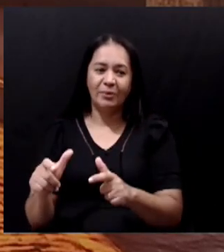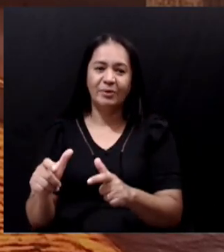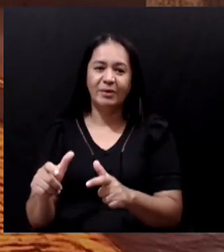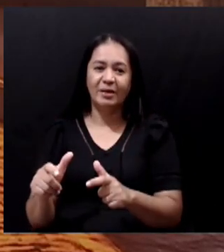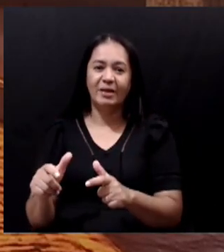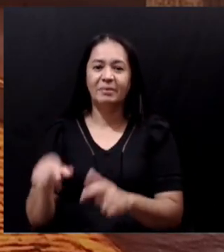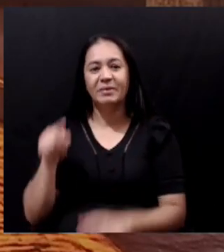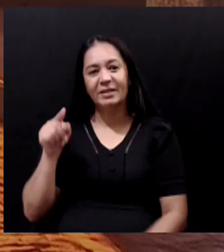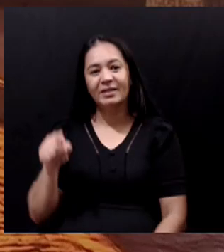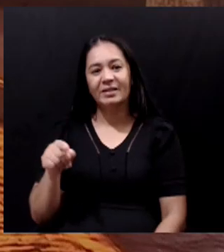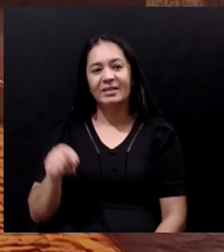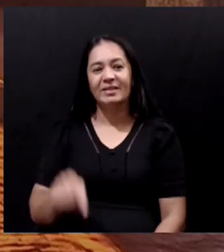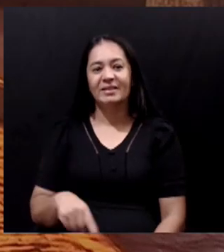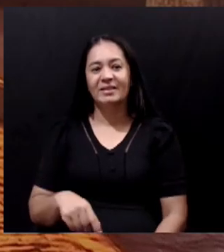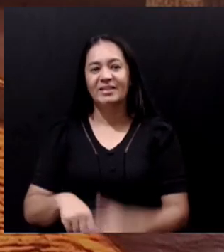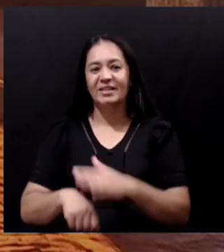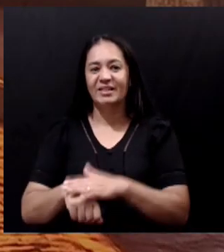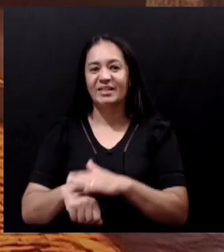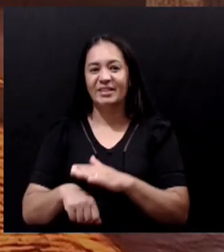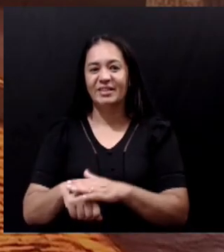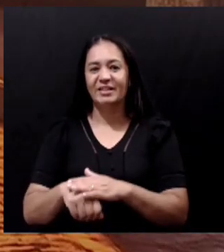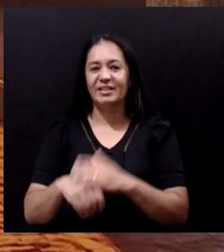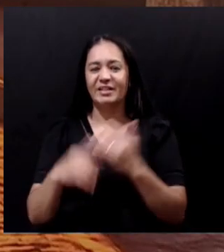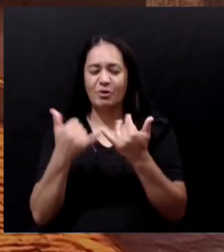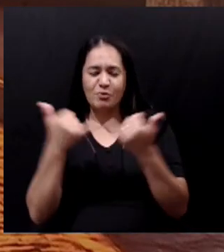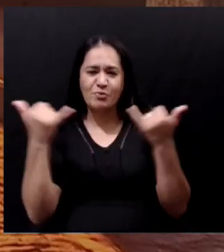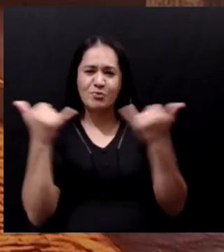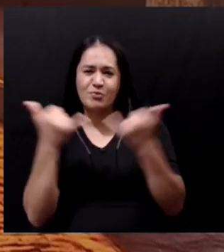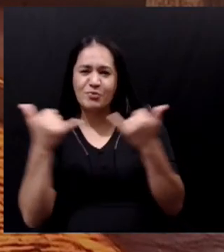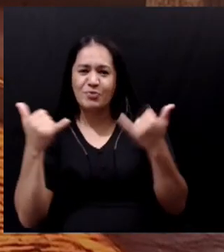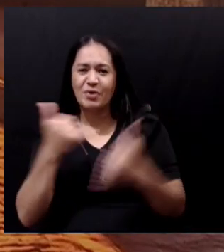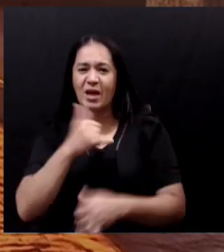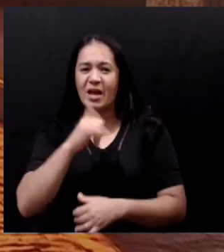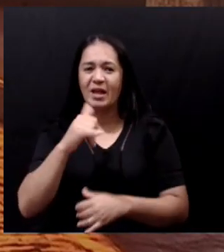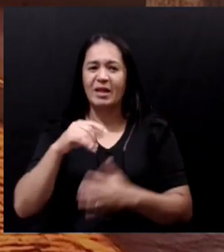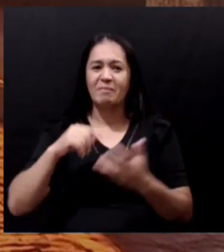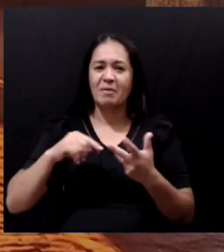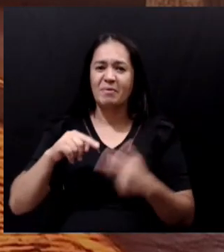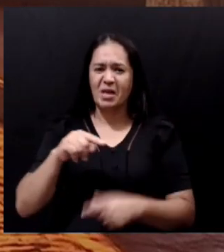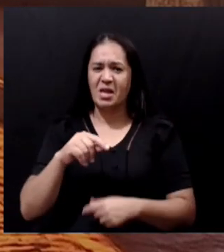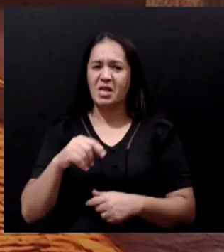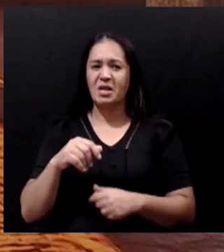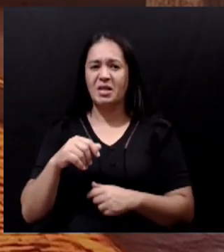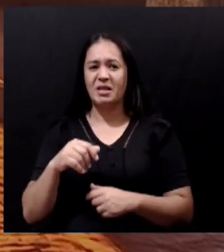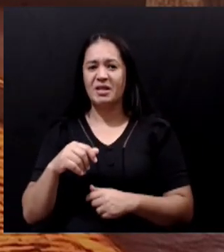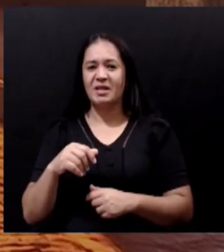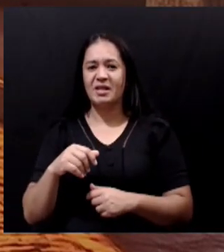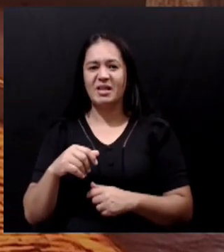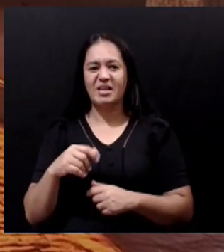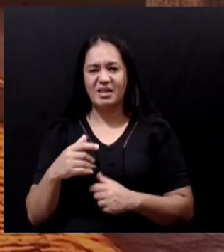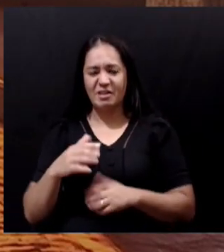Ele fez toda a fiação elétrica, hidráulica, ele é bem um MacGyver, né? Ele faz tudo.